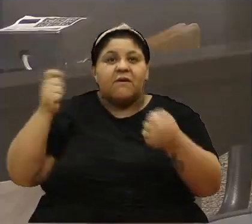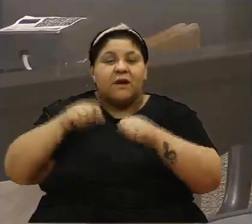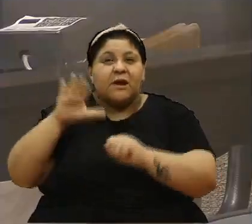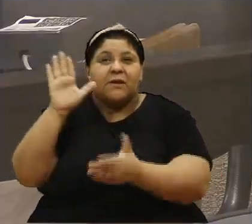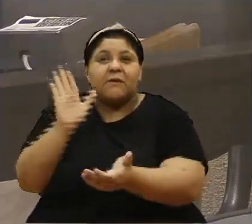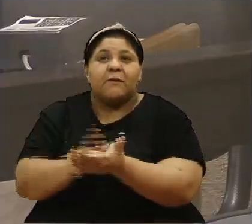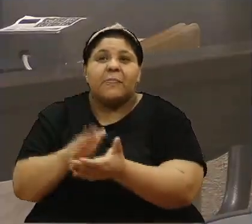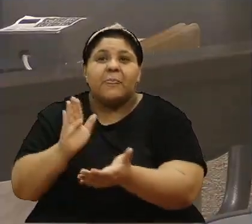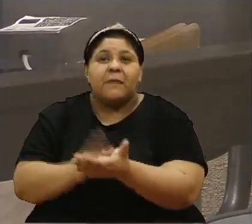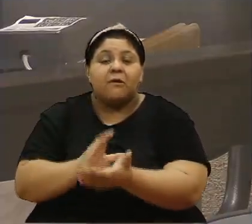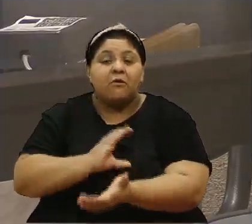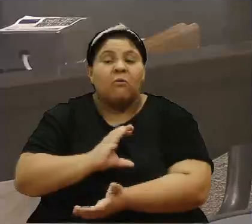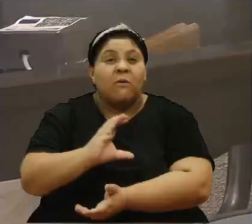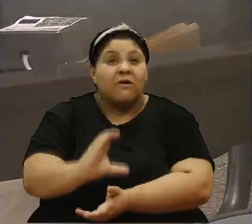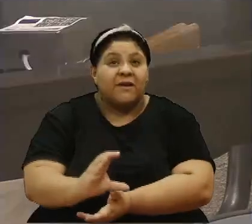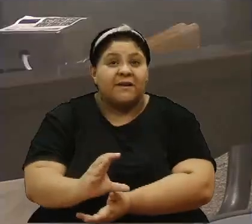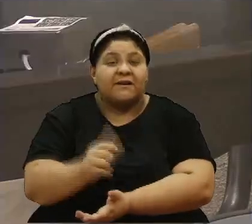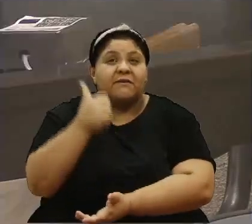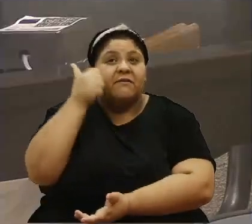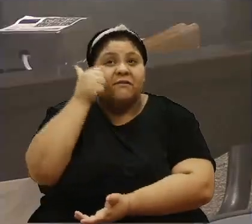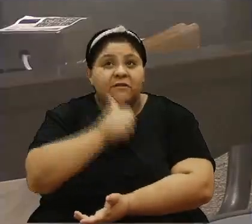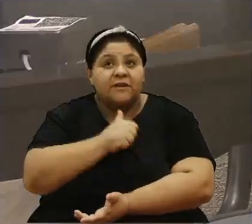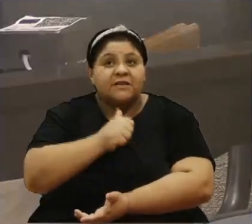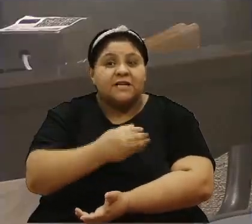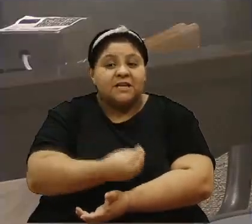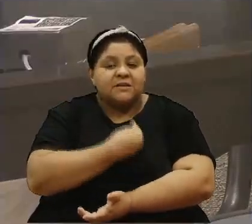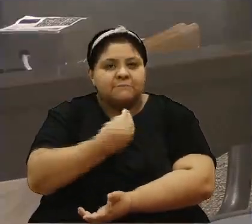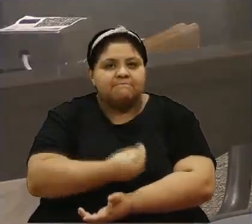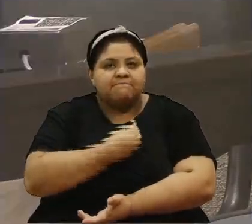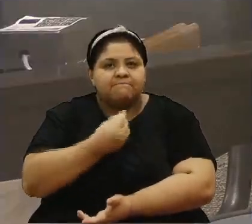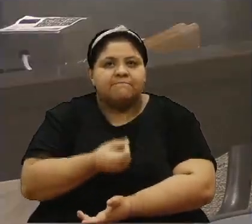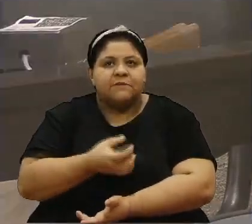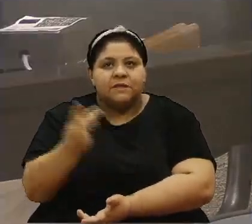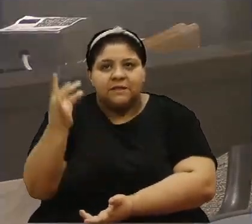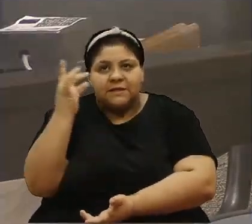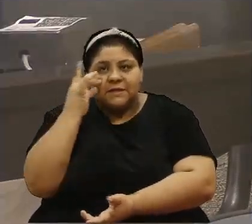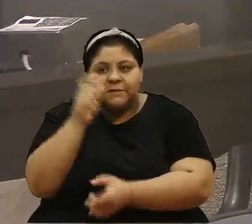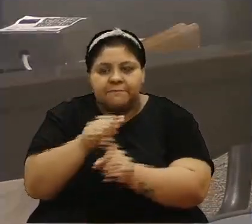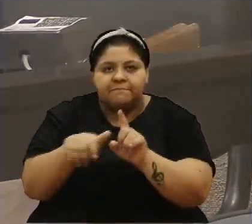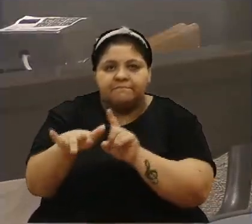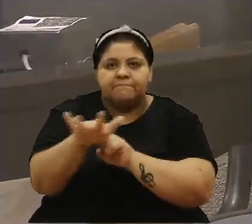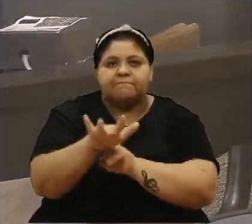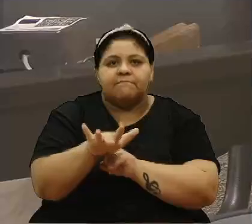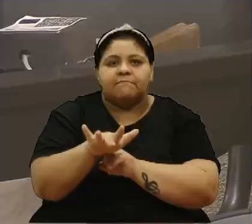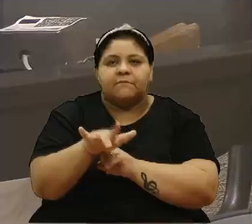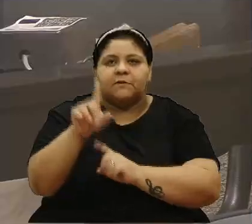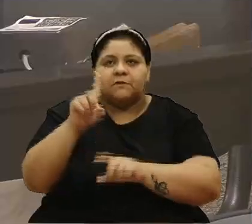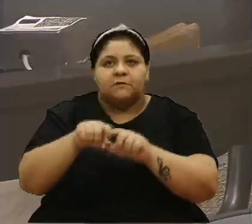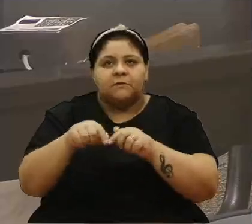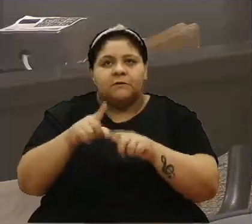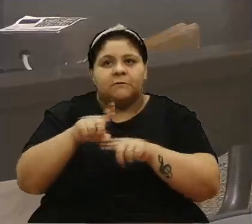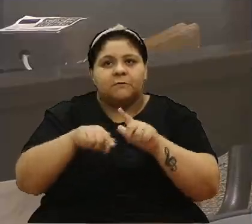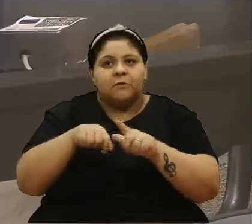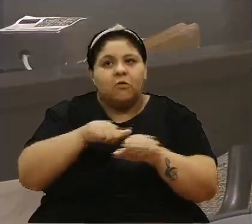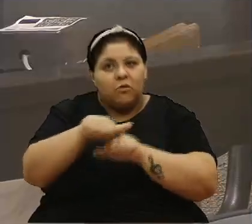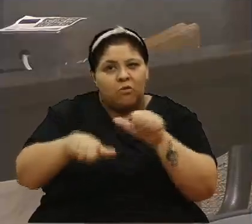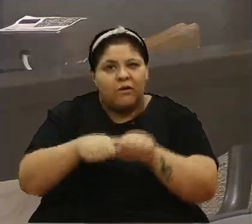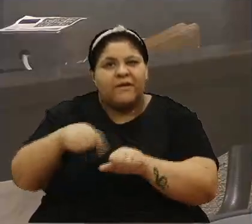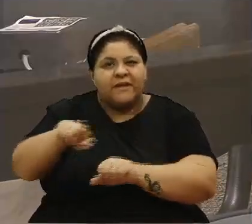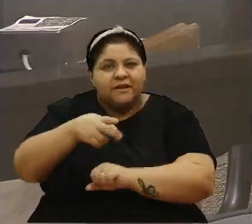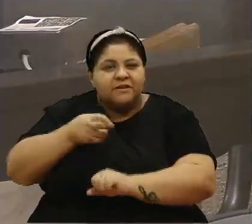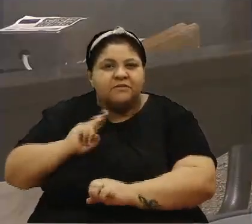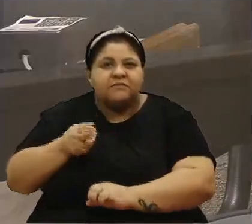cobrar uma coordenadoria da mulher ativa e presente na nossa sociedade para que as coisas mudem e a gente